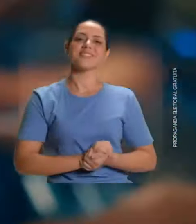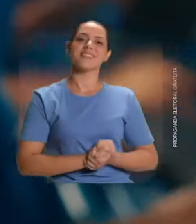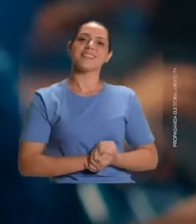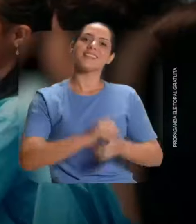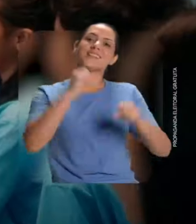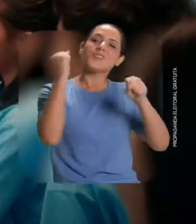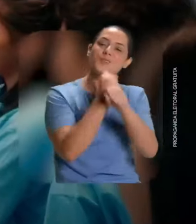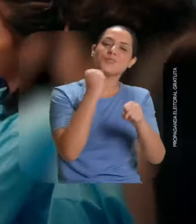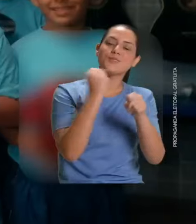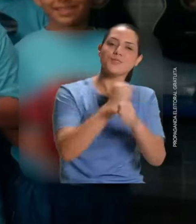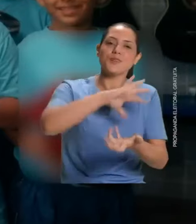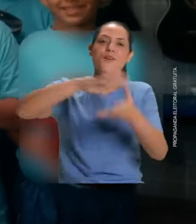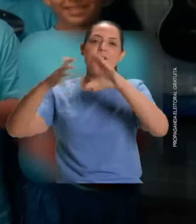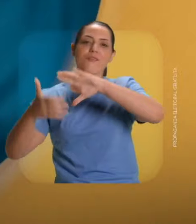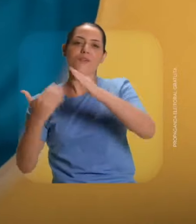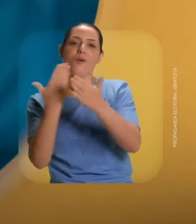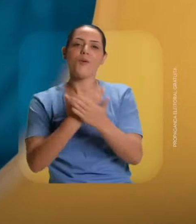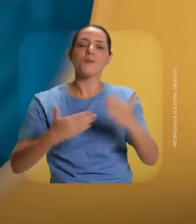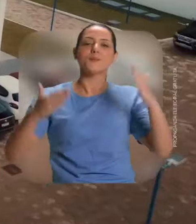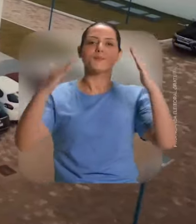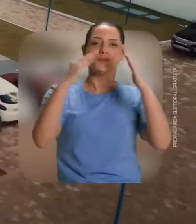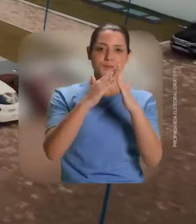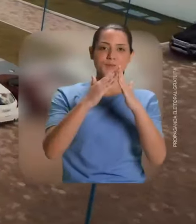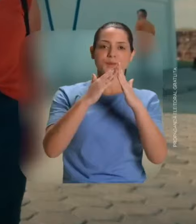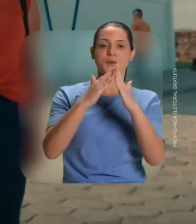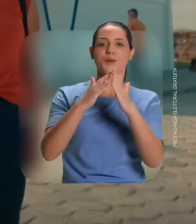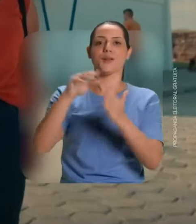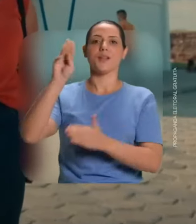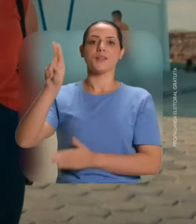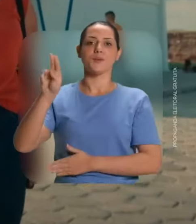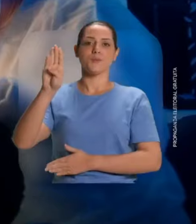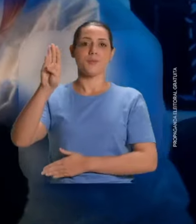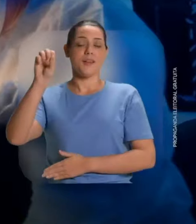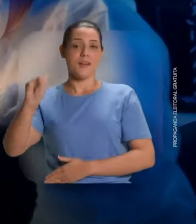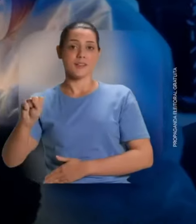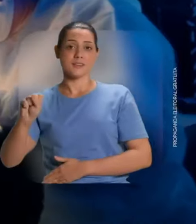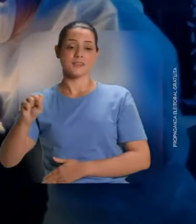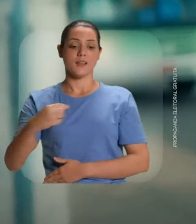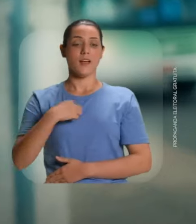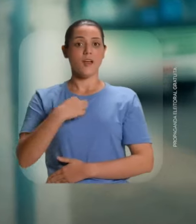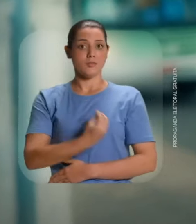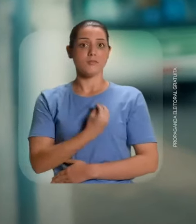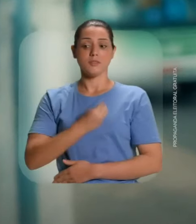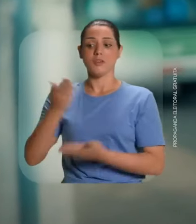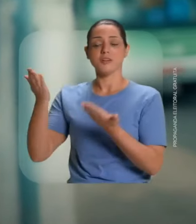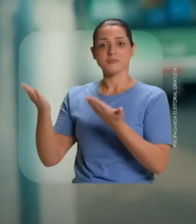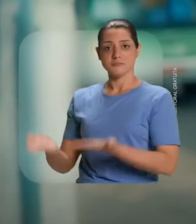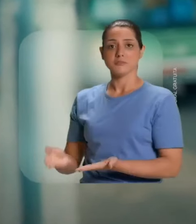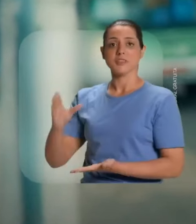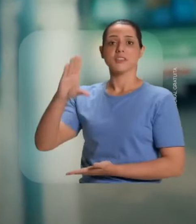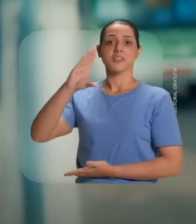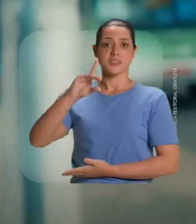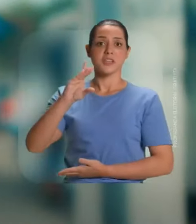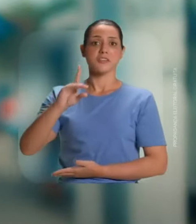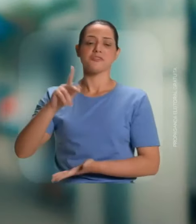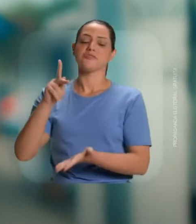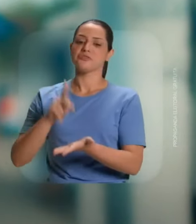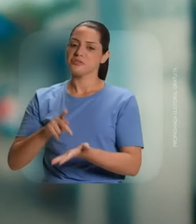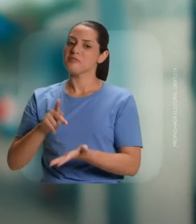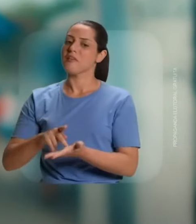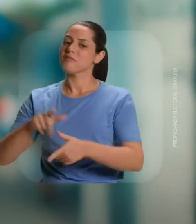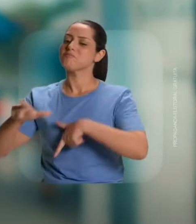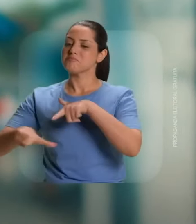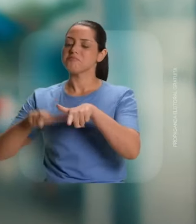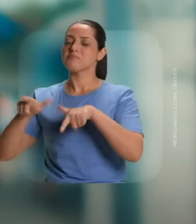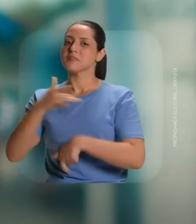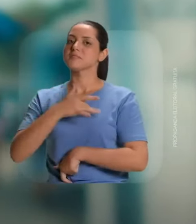e reforma de centenas de escolas, creches e unidades de saúde. Eu moro aqui na Cidade Nova e realmente esse trabalho na